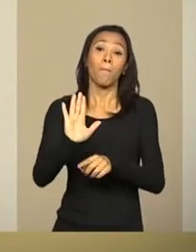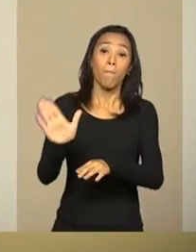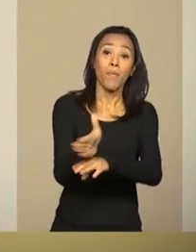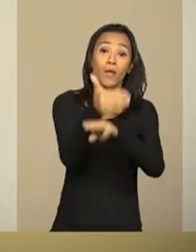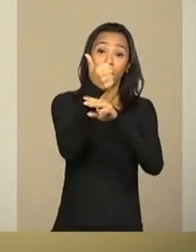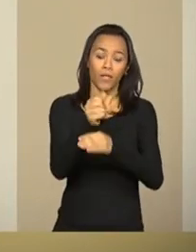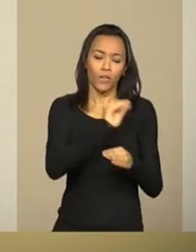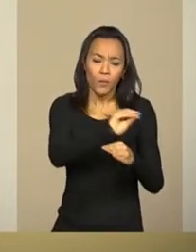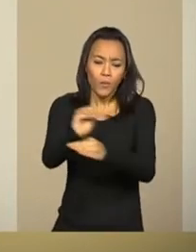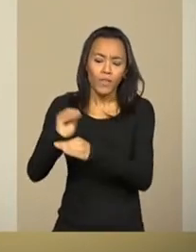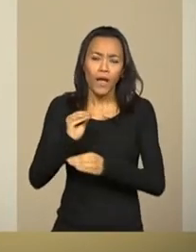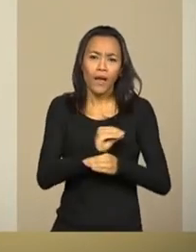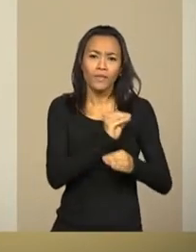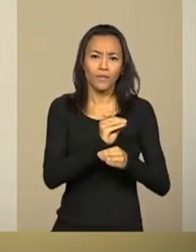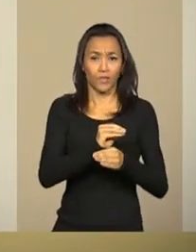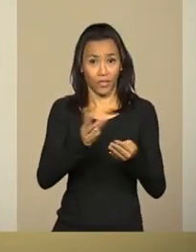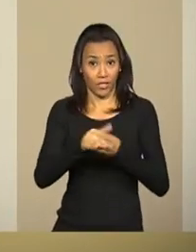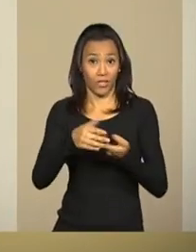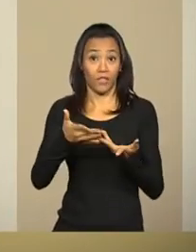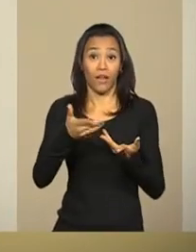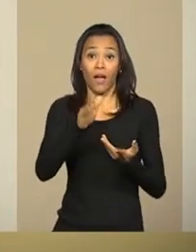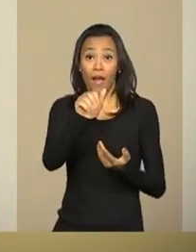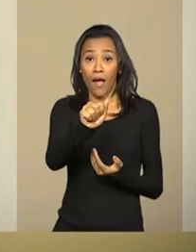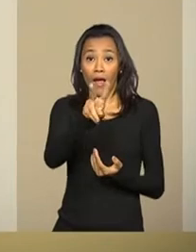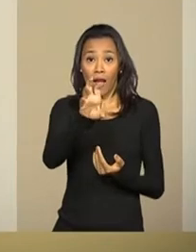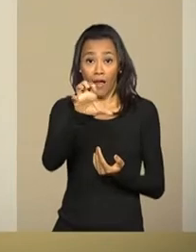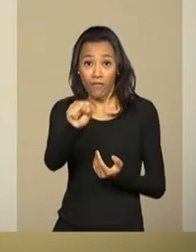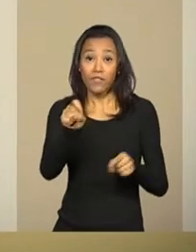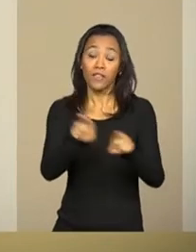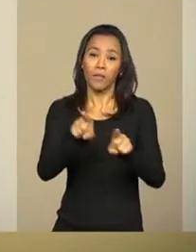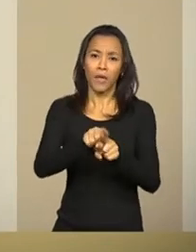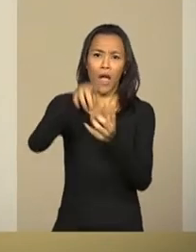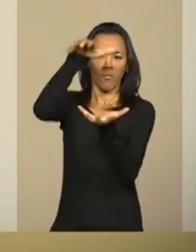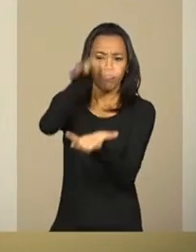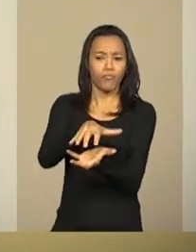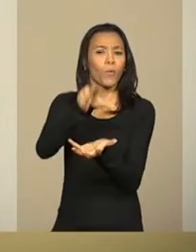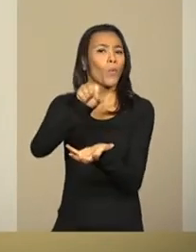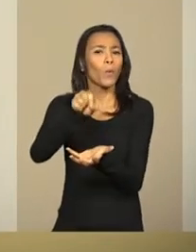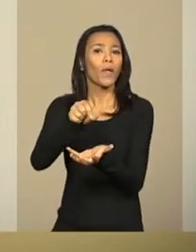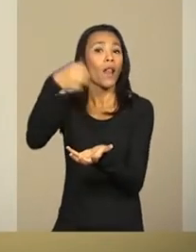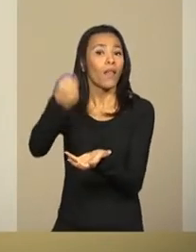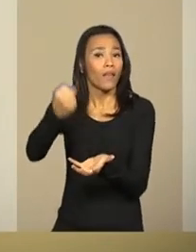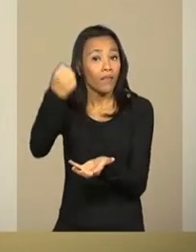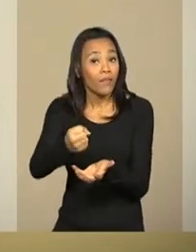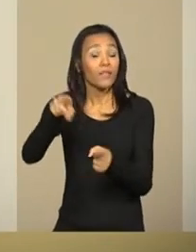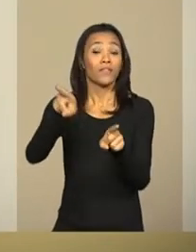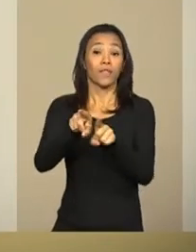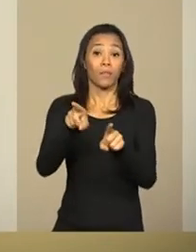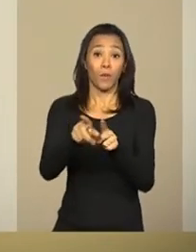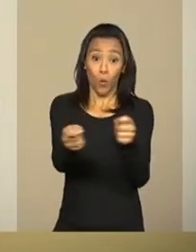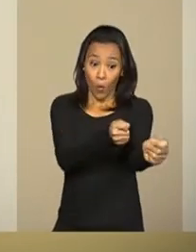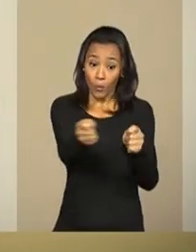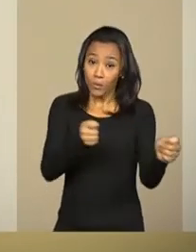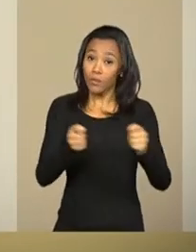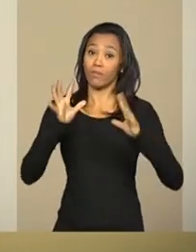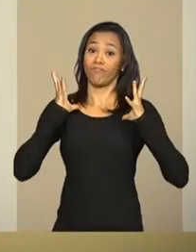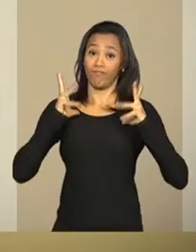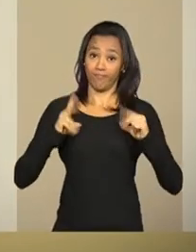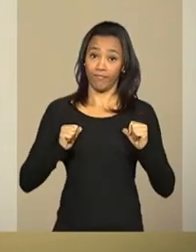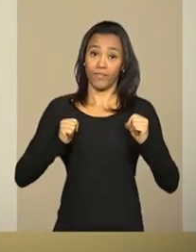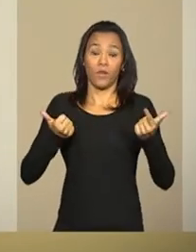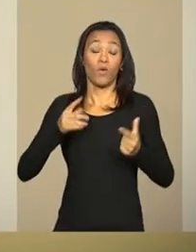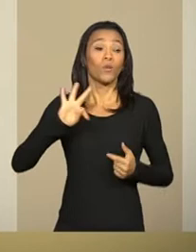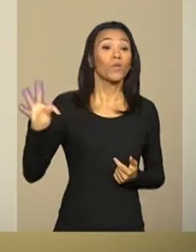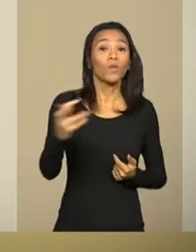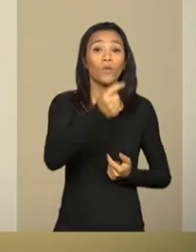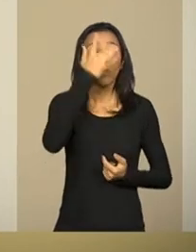e suínos e a automação na produção de leite, o que garante melhor controle sanitário. Todos os agricultores